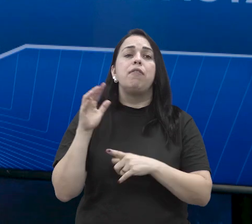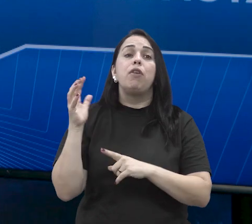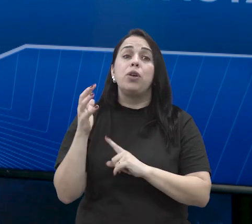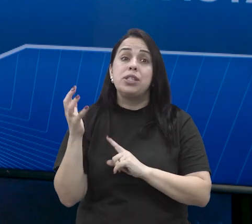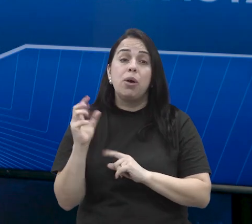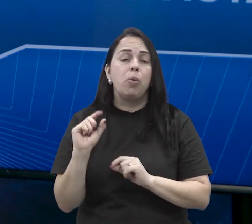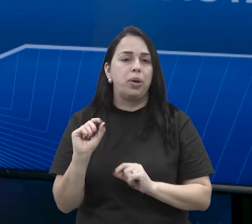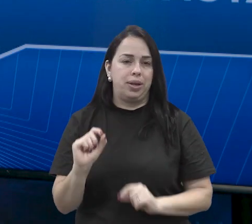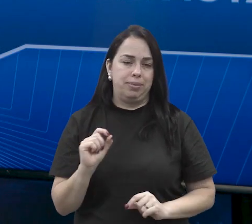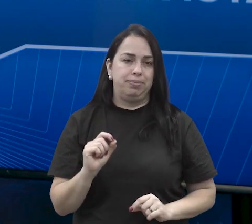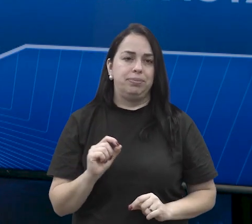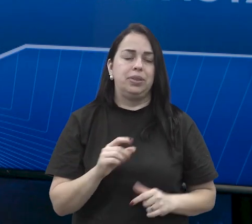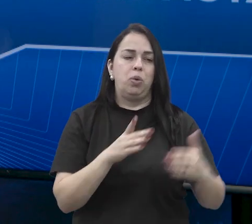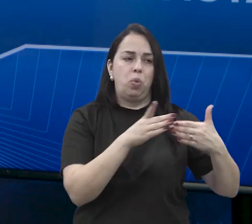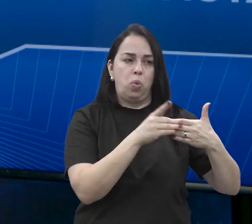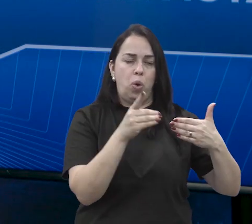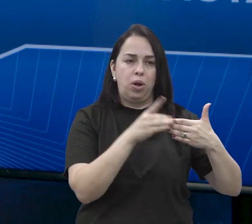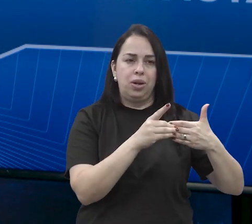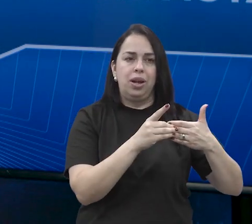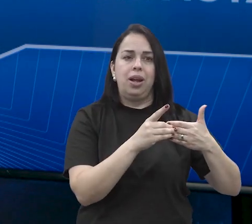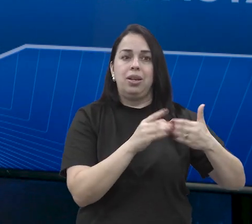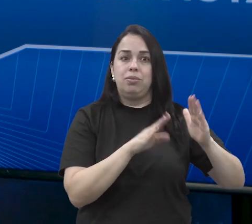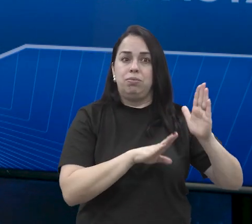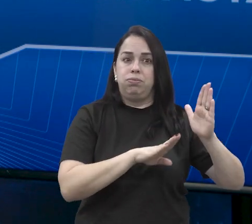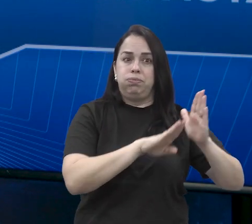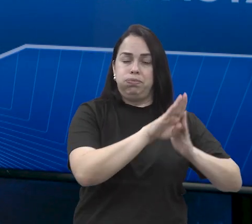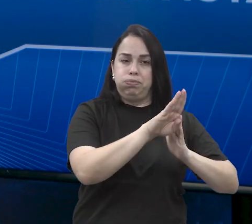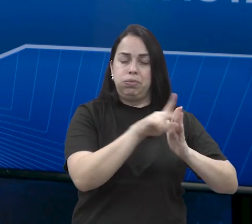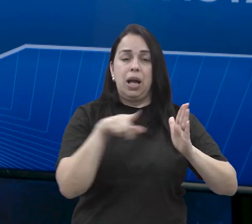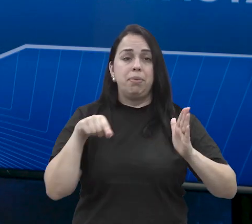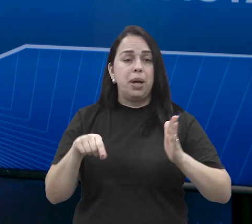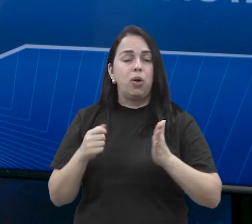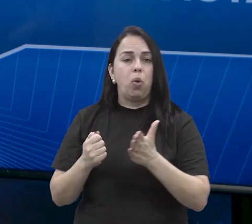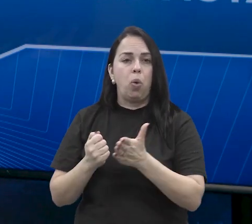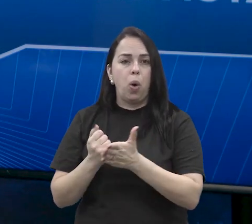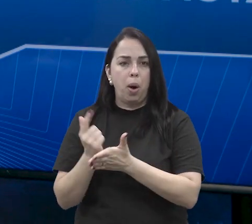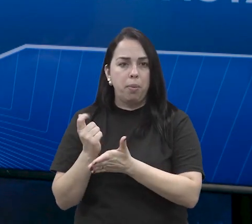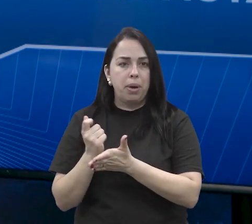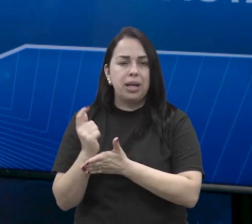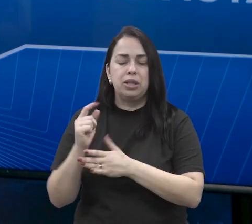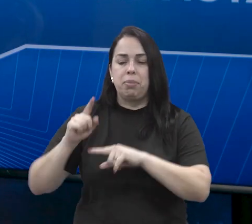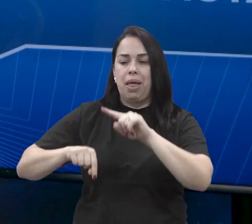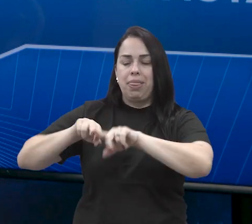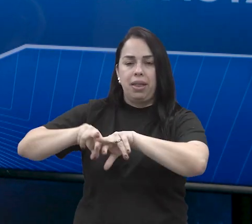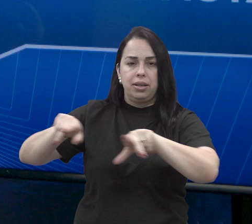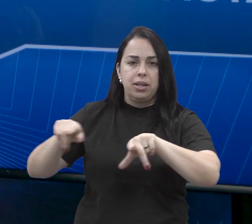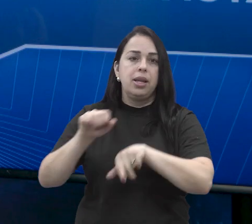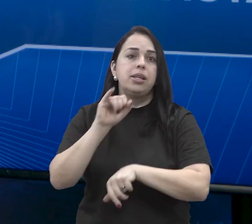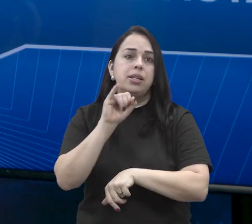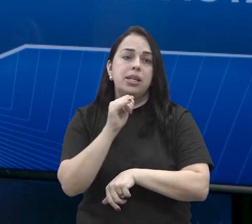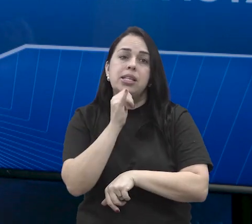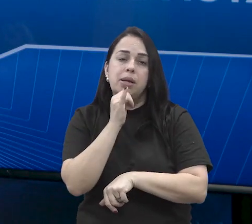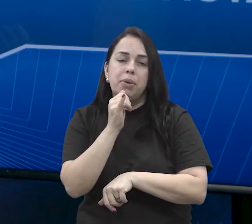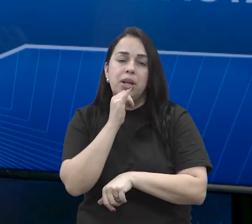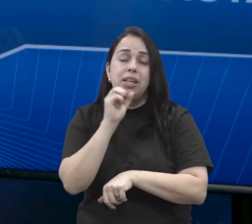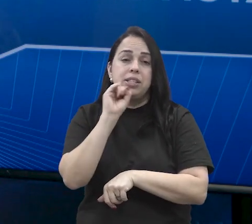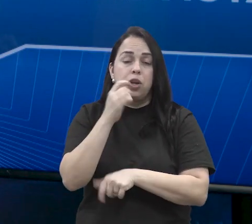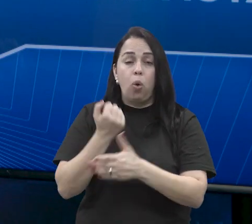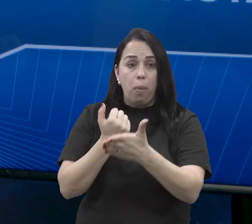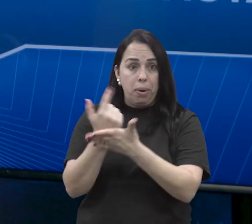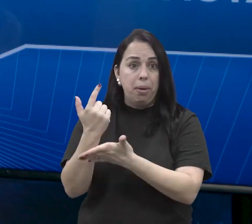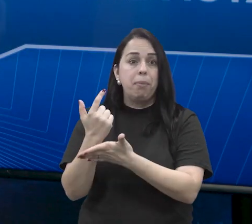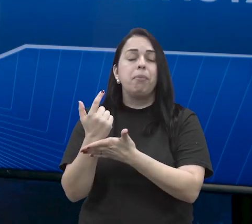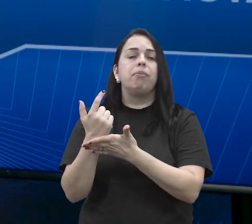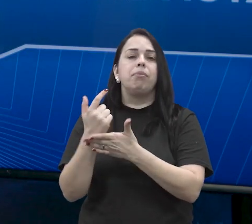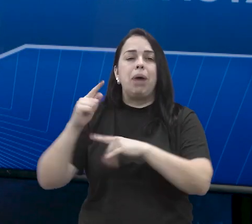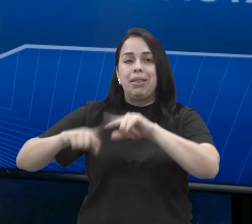influencia diretamente na parte, para nós, os consumidores, né, vamos falar assim, nos produtos. Então, se você consome algum produto que é